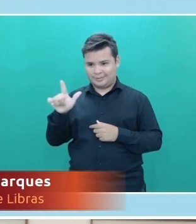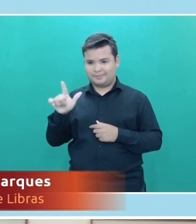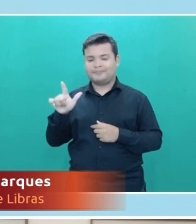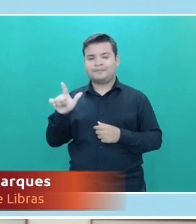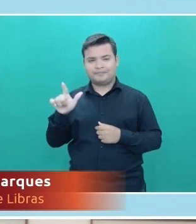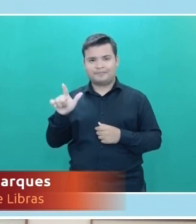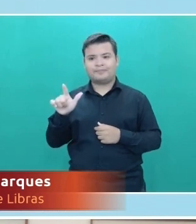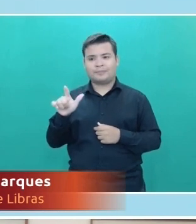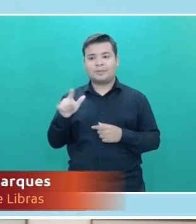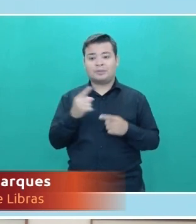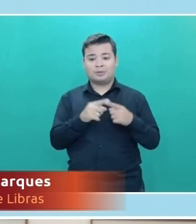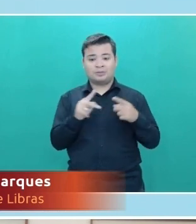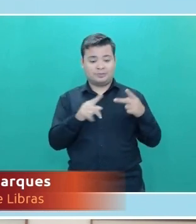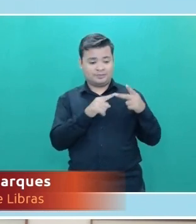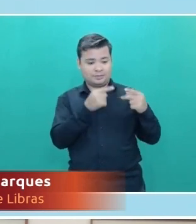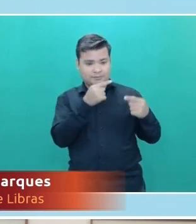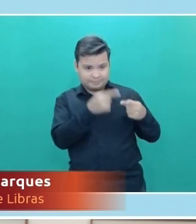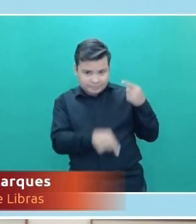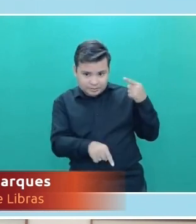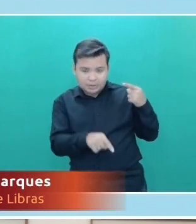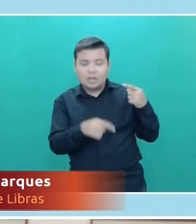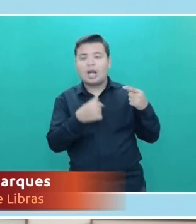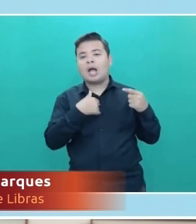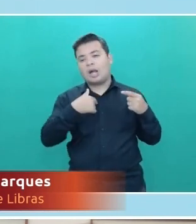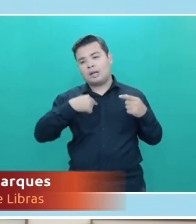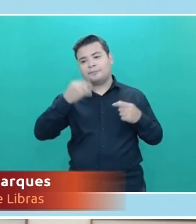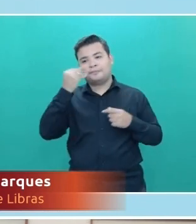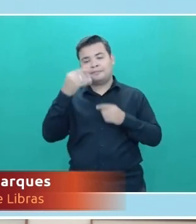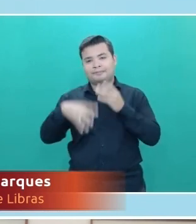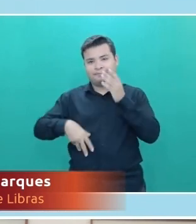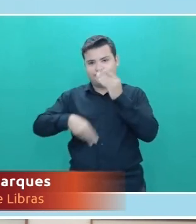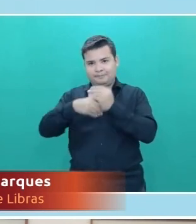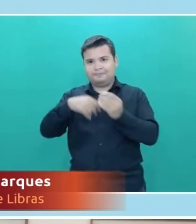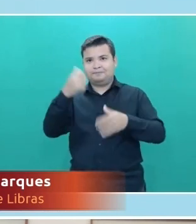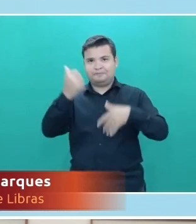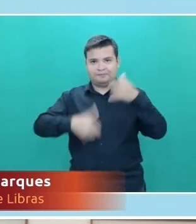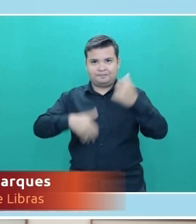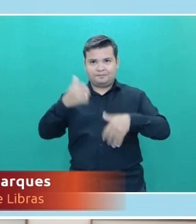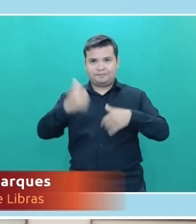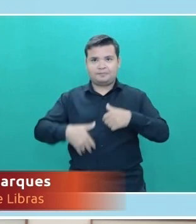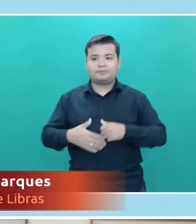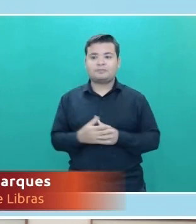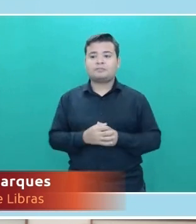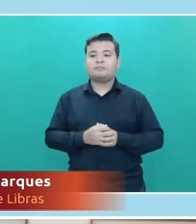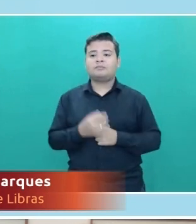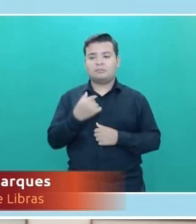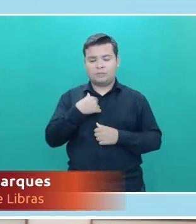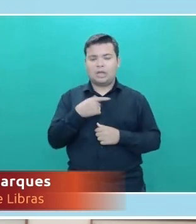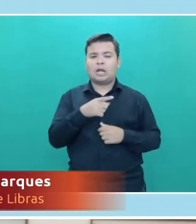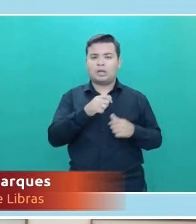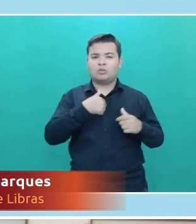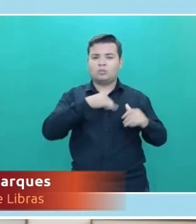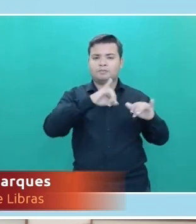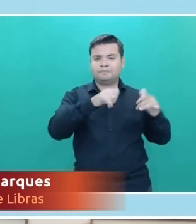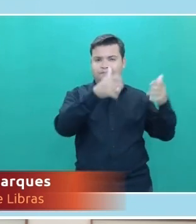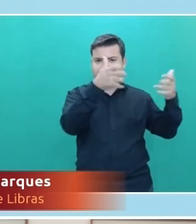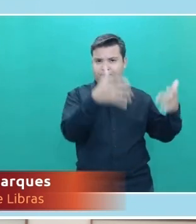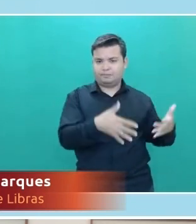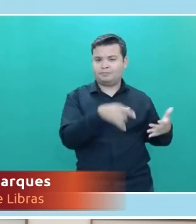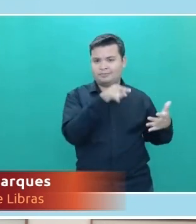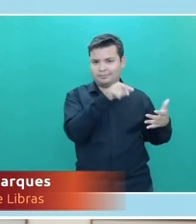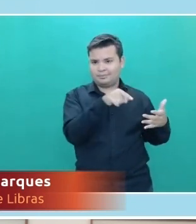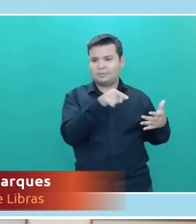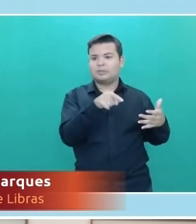ela caiu, acho que vale a pena fazer só uma complementação, e aí eu abordo a questão da guerra da Ucrânia e a posição